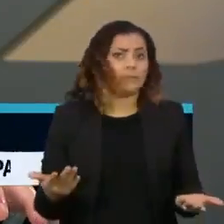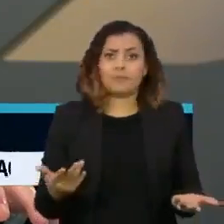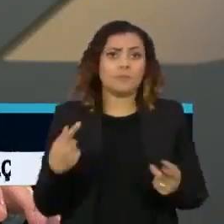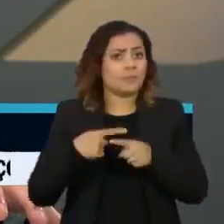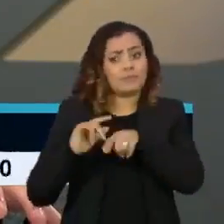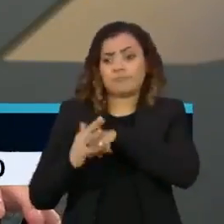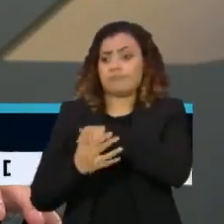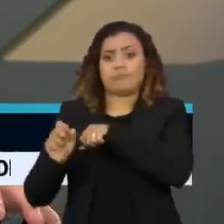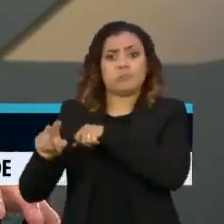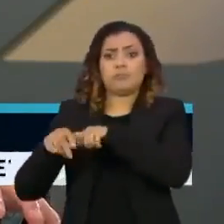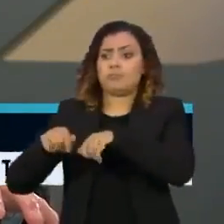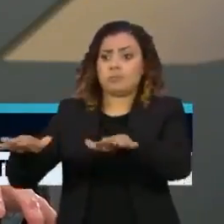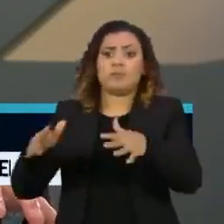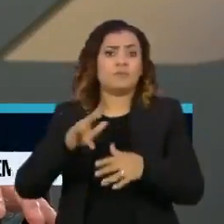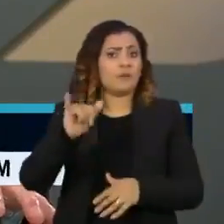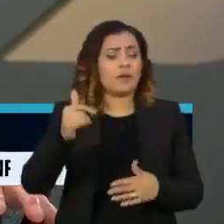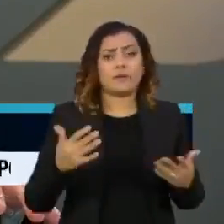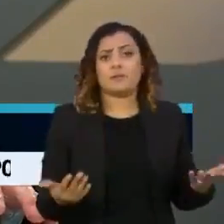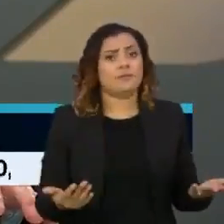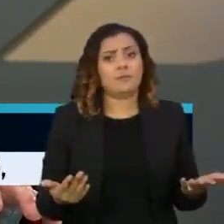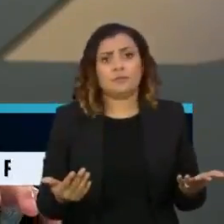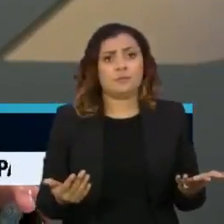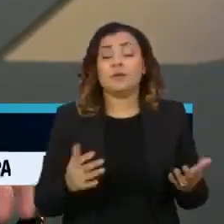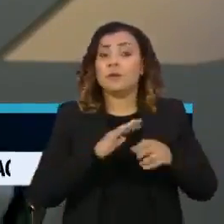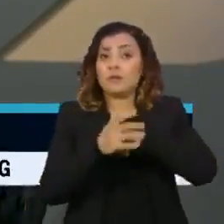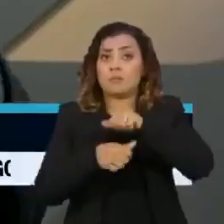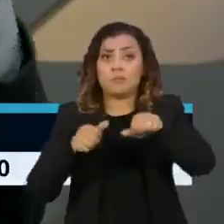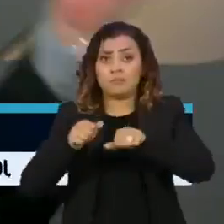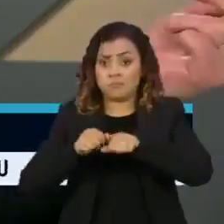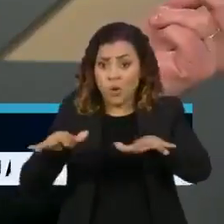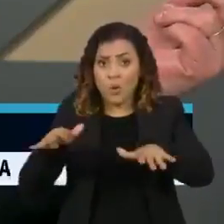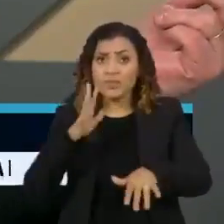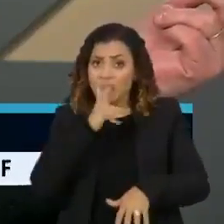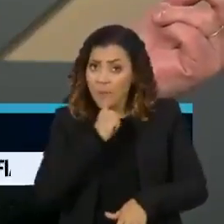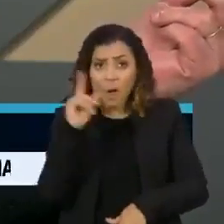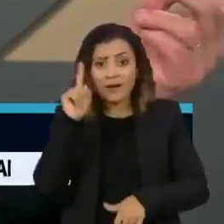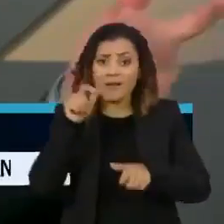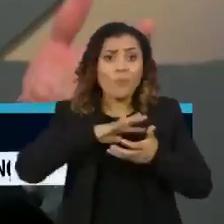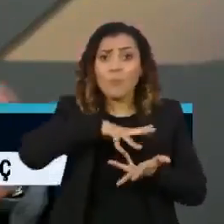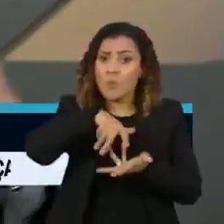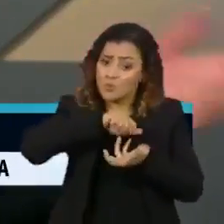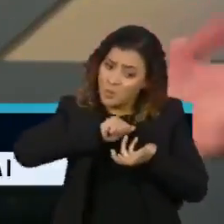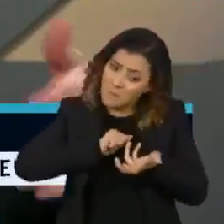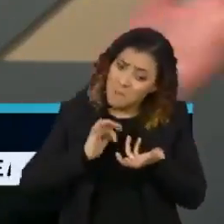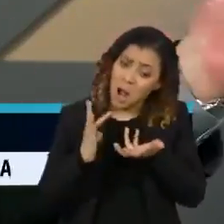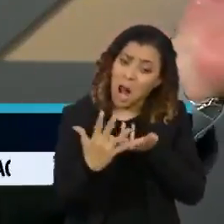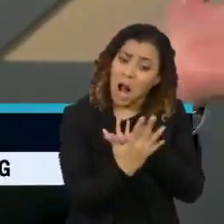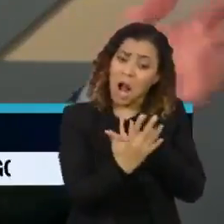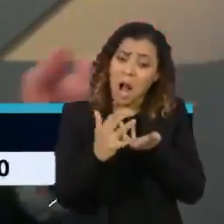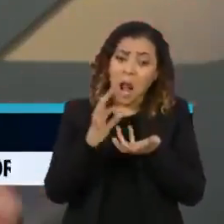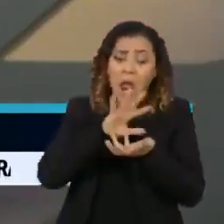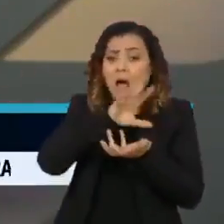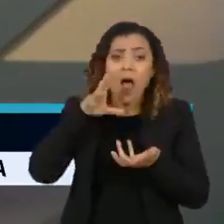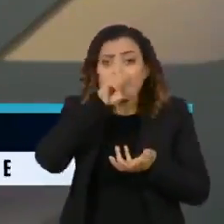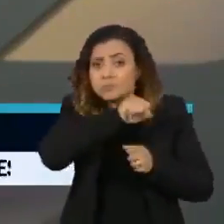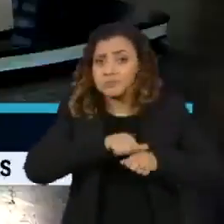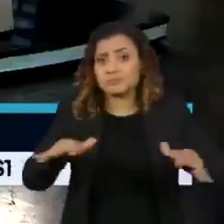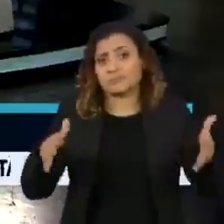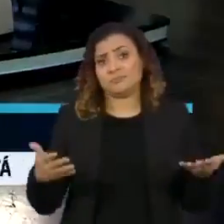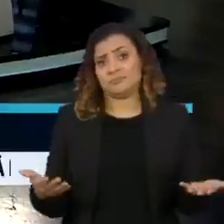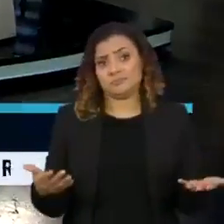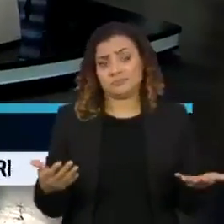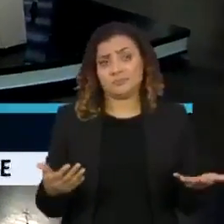circular quando surgiu uma nova variante ela não demora para chegar no resto E por quê Porque ela se desloca rapidamente